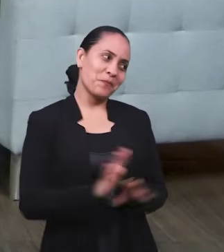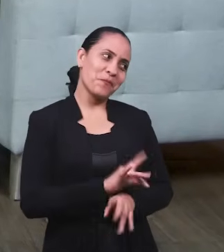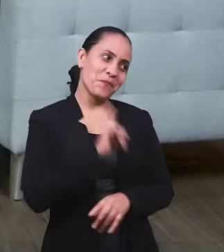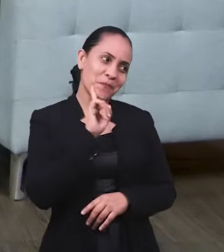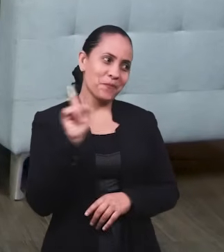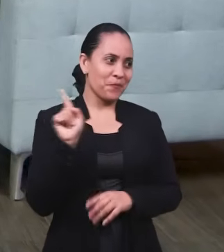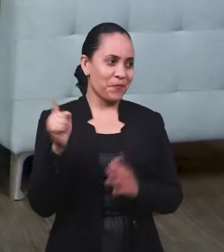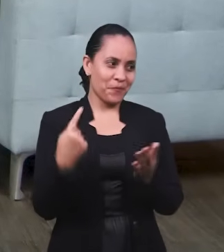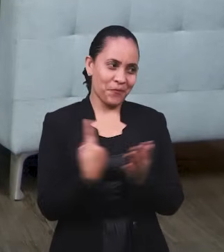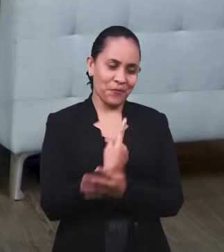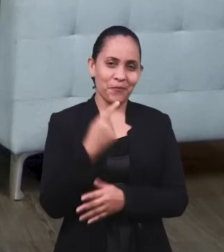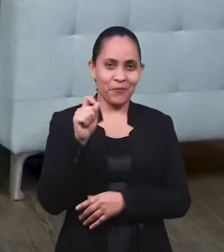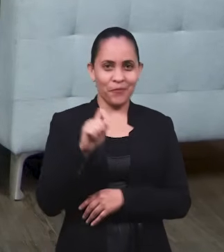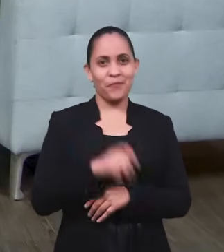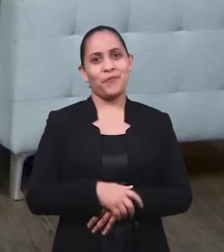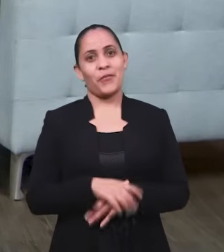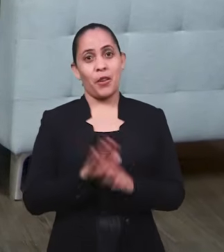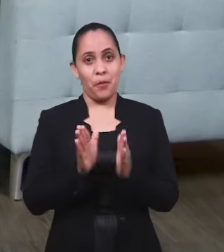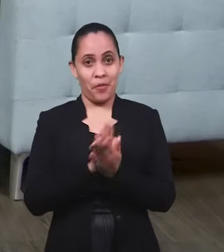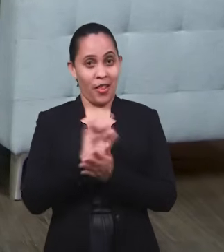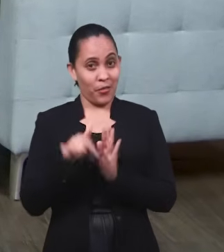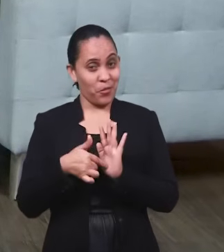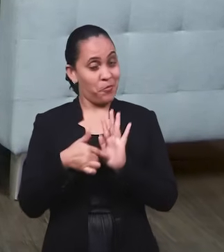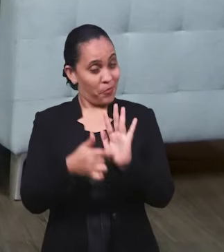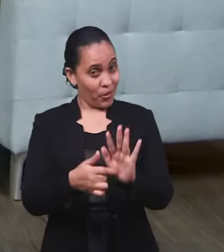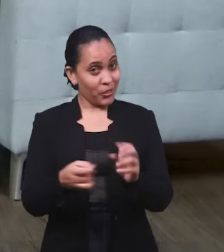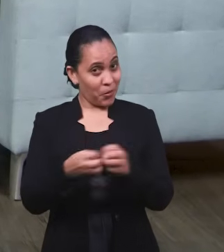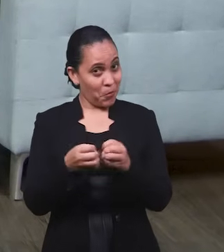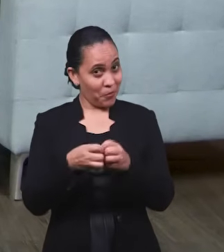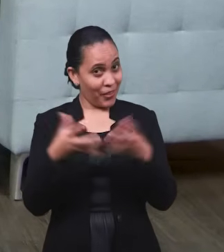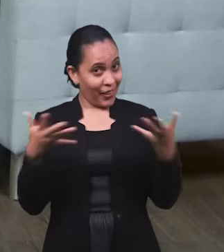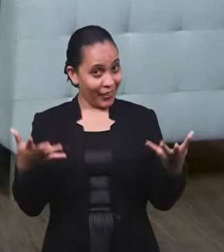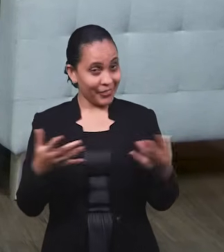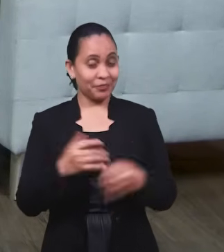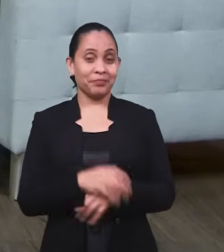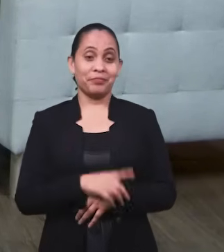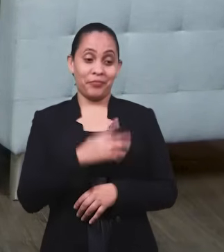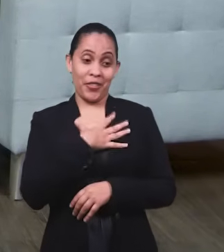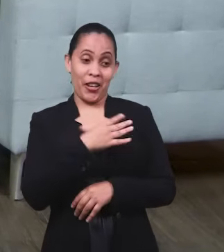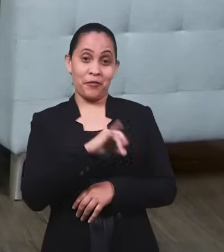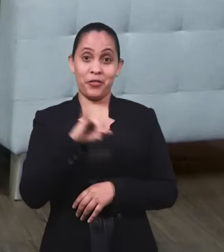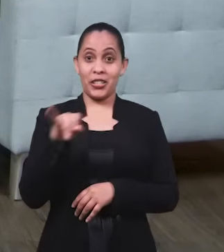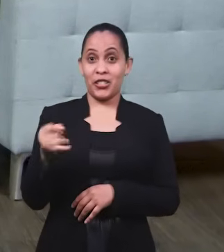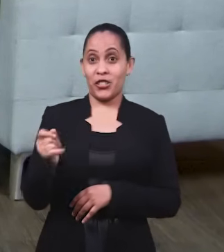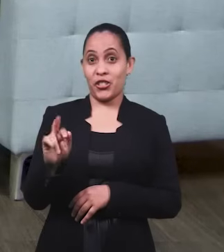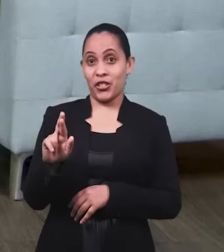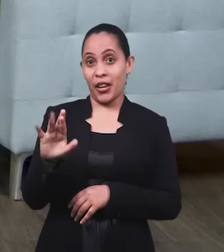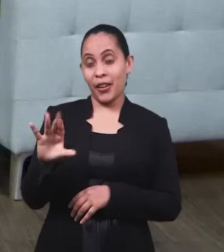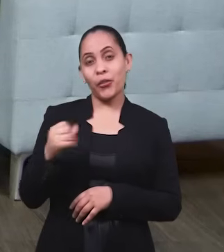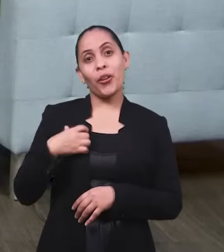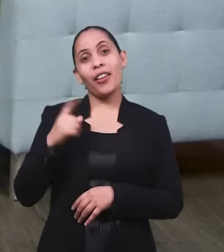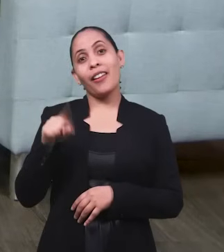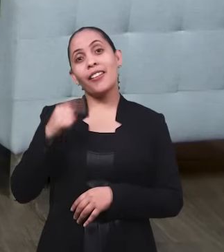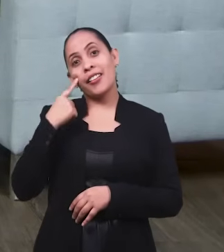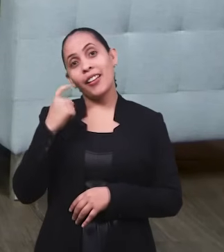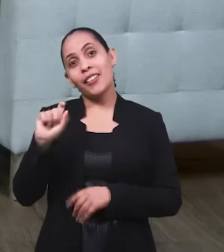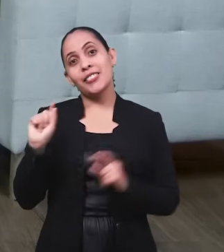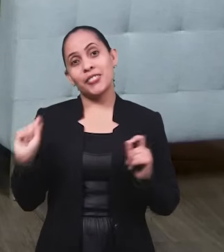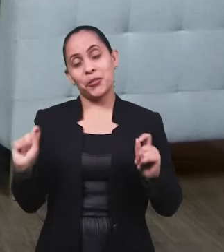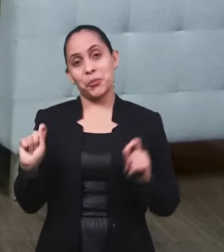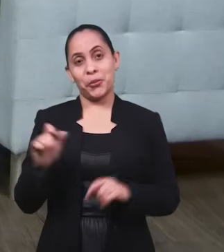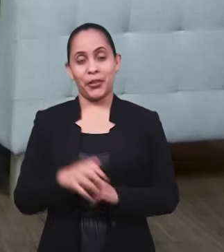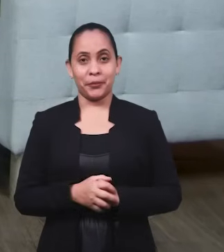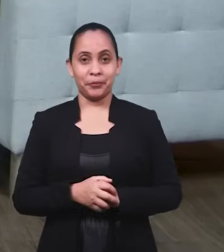caso aí, o caso de Jairo, foi uma coisa até que é interessante, porque é